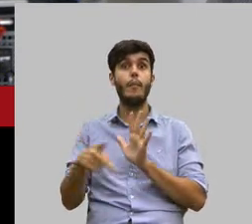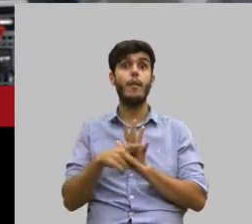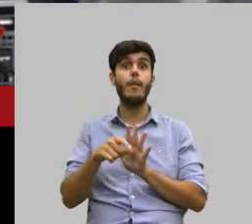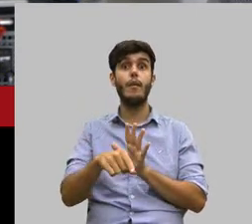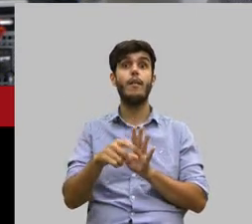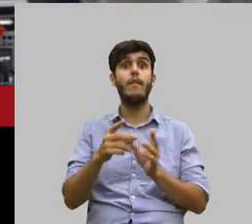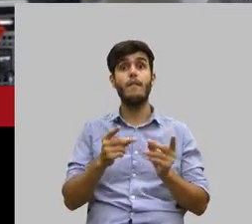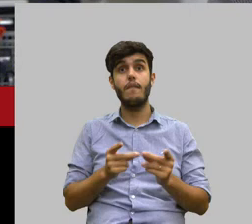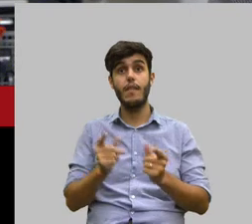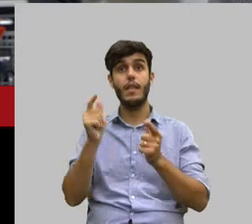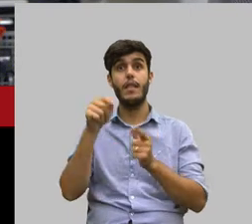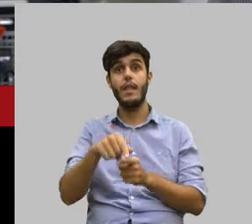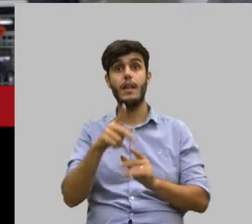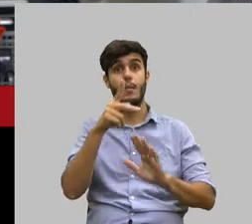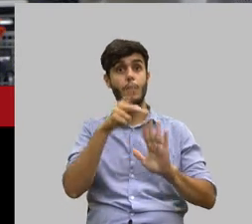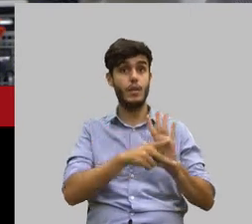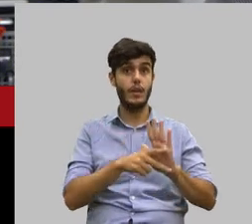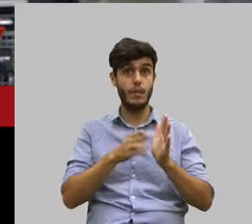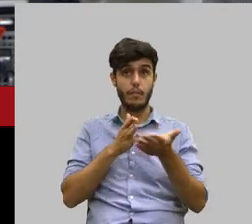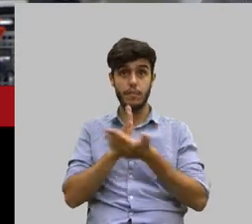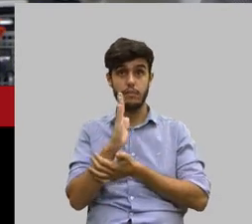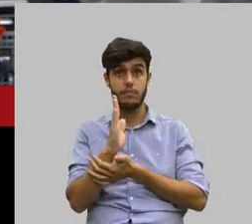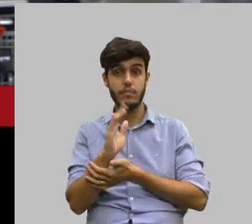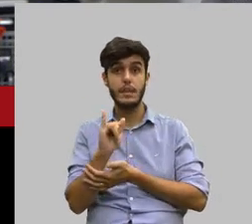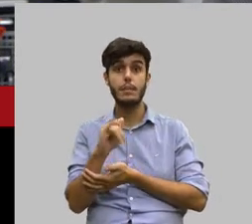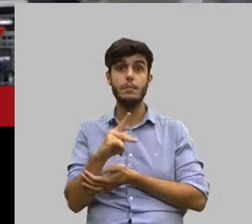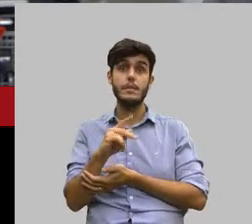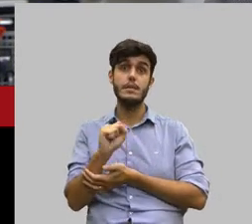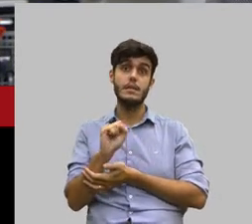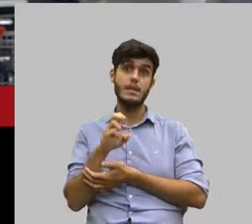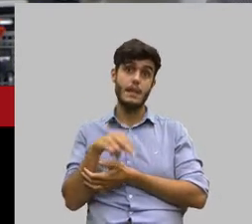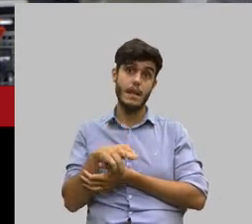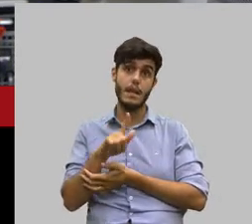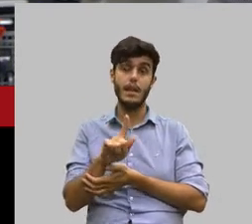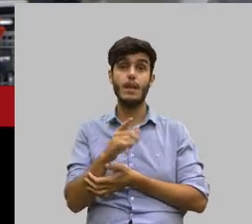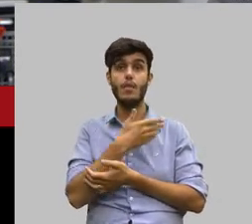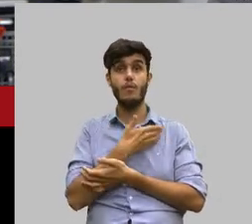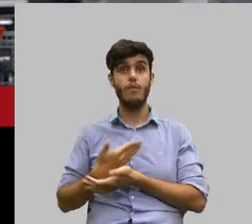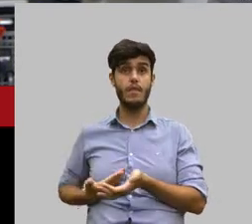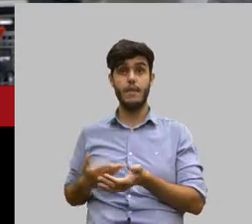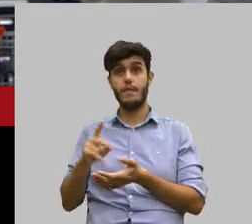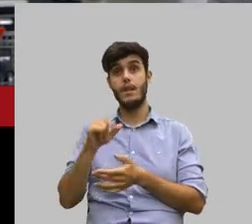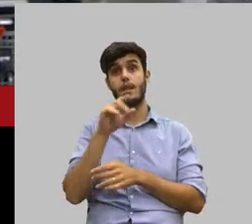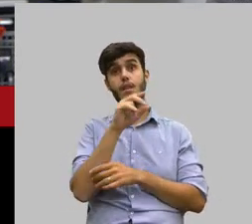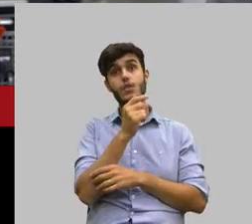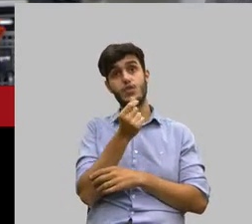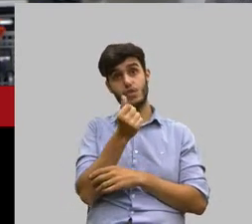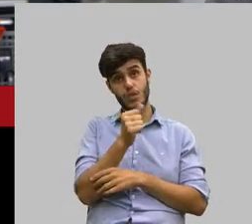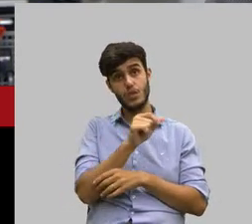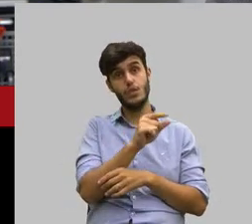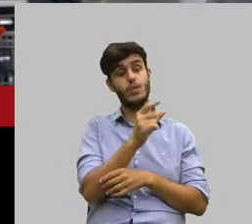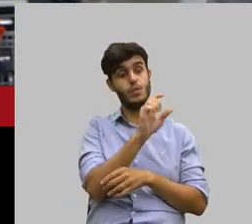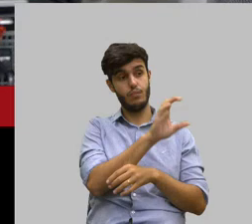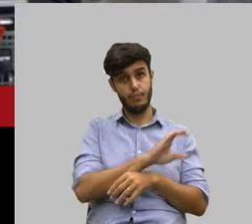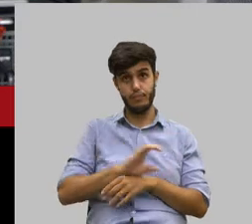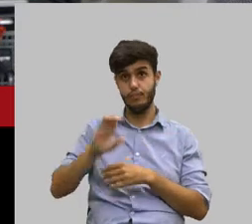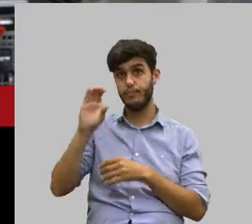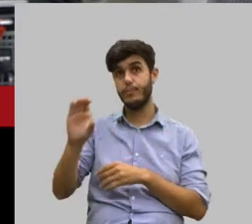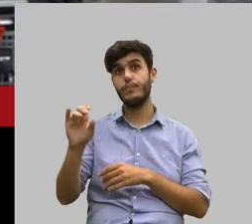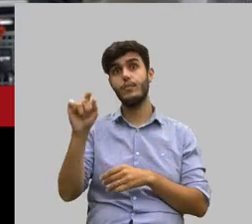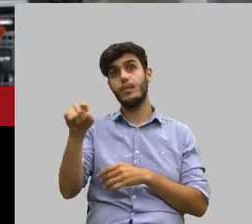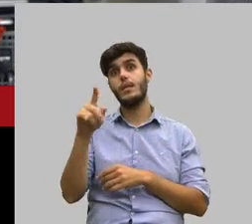vendido se esse projeto fori aprovado o governo vai usar esse dinheiro para déficit por exemplo da